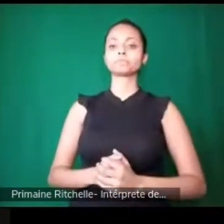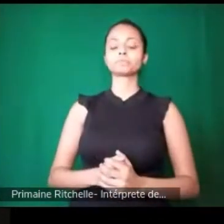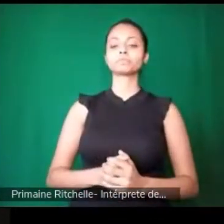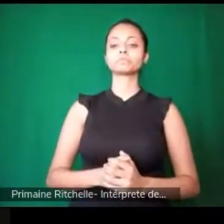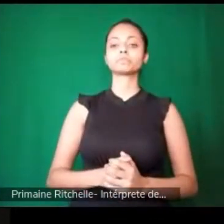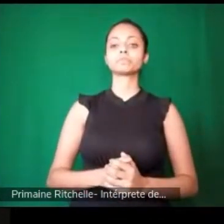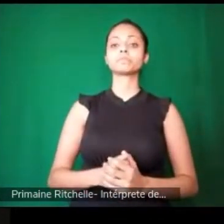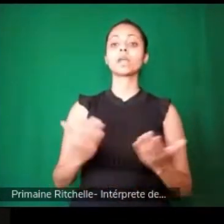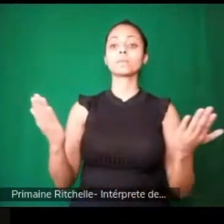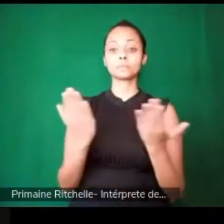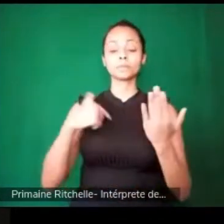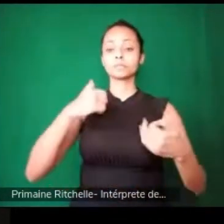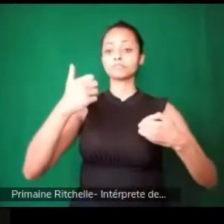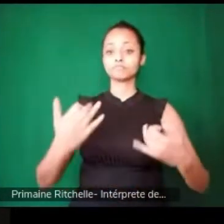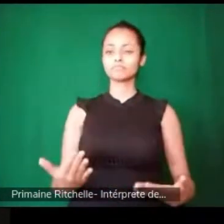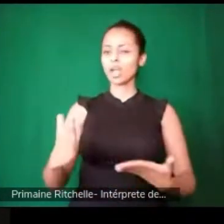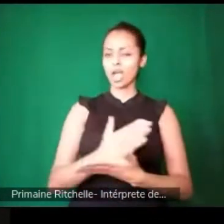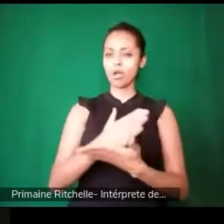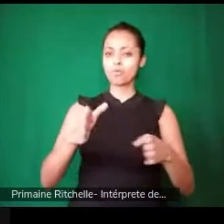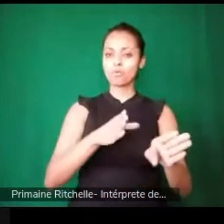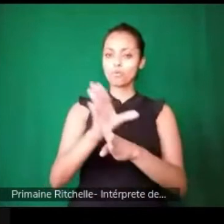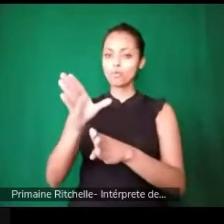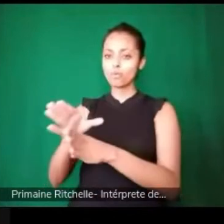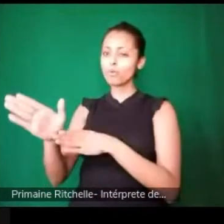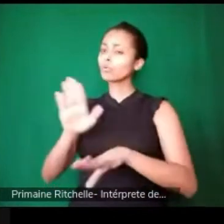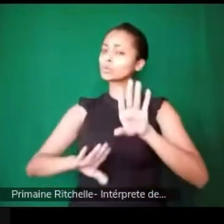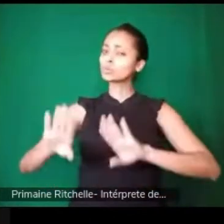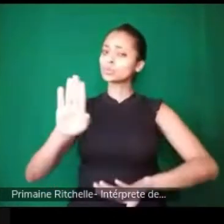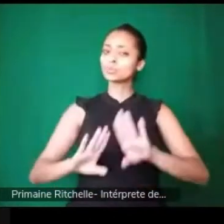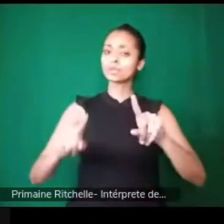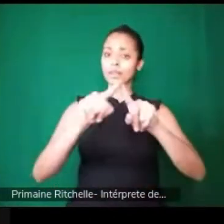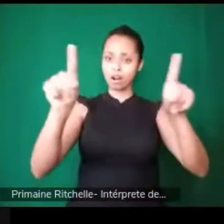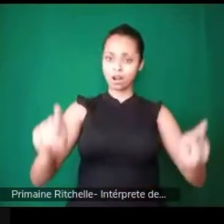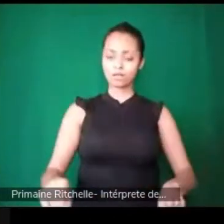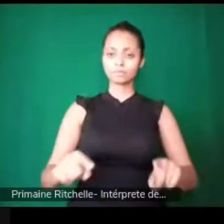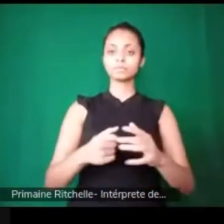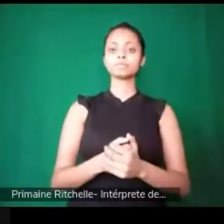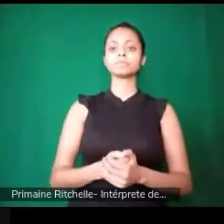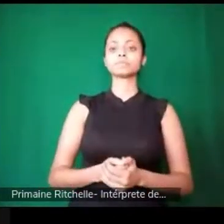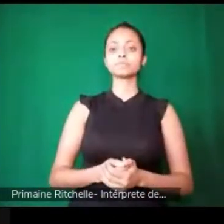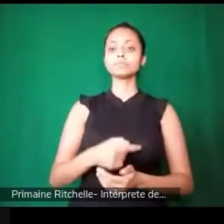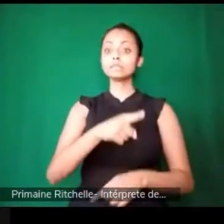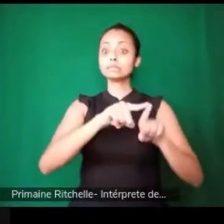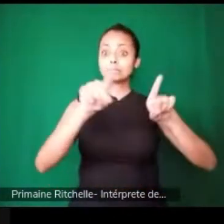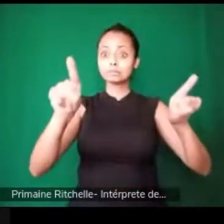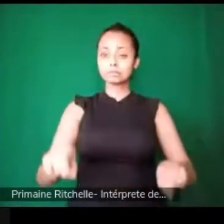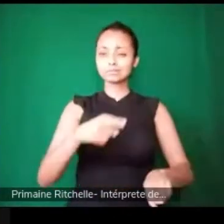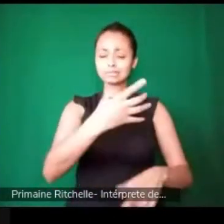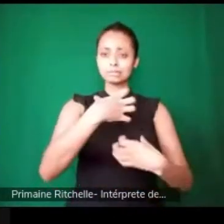Agora eu vou falar algumas orientações de cuidado com os servidores. O servidor que está com suspeita ou diagnóstico de